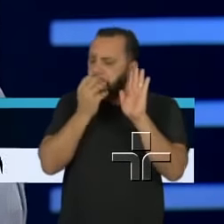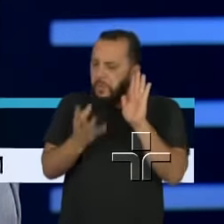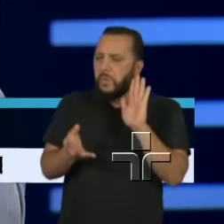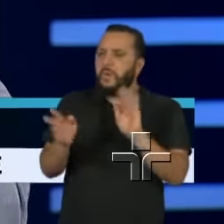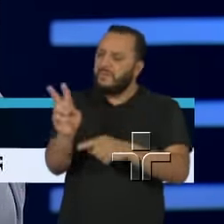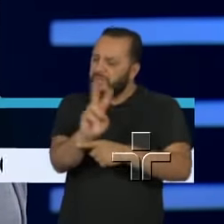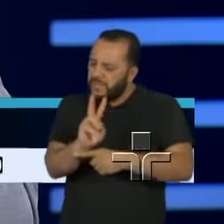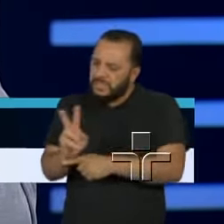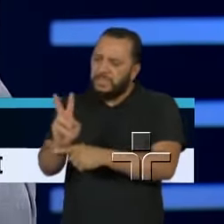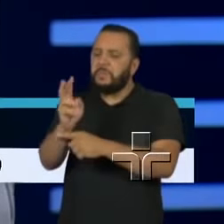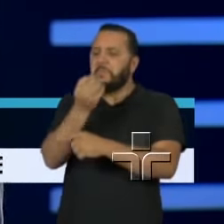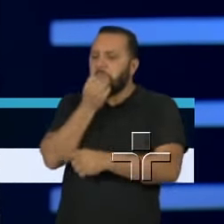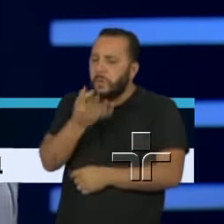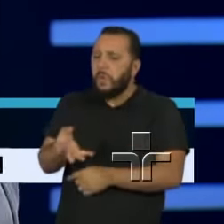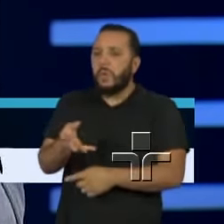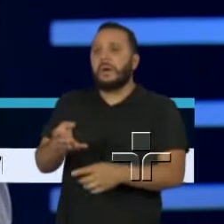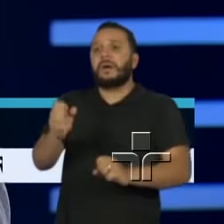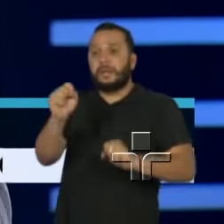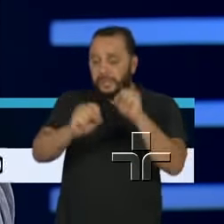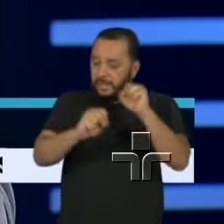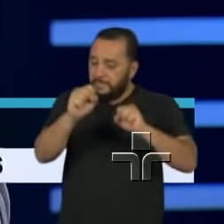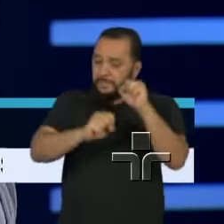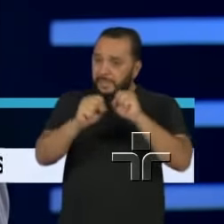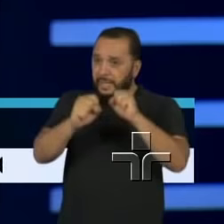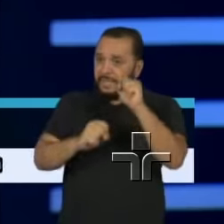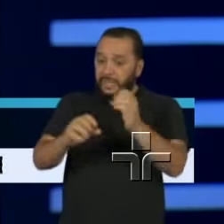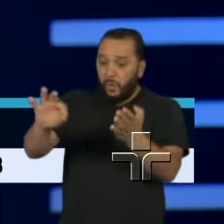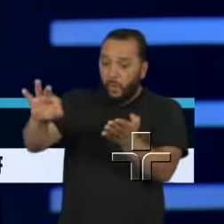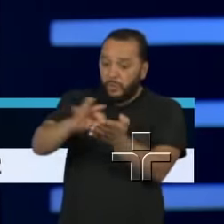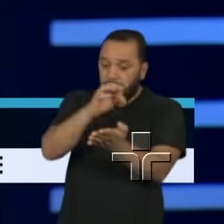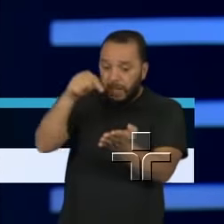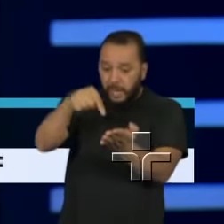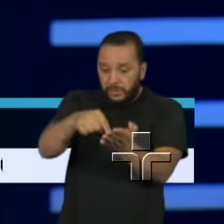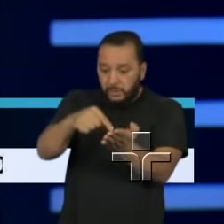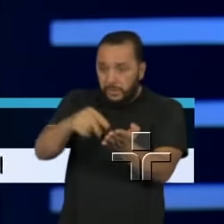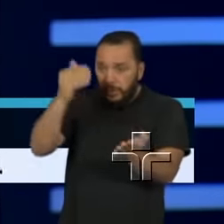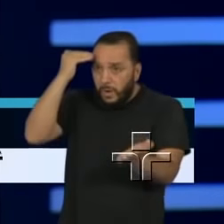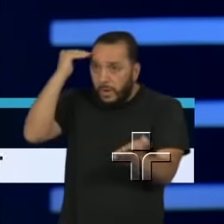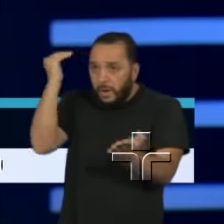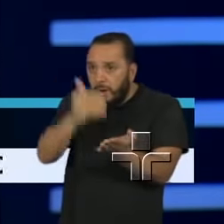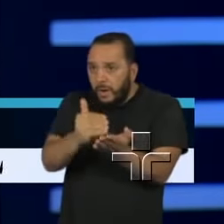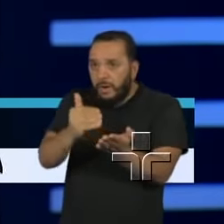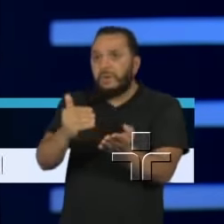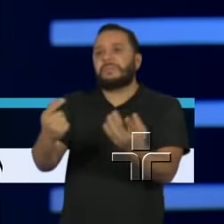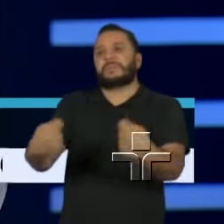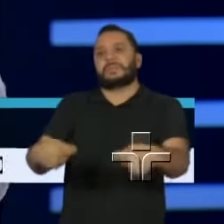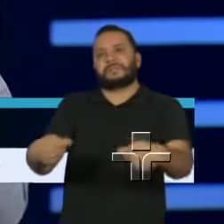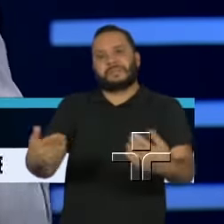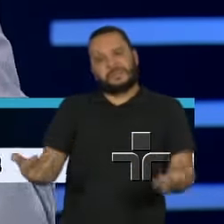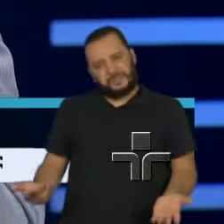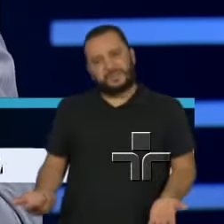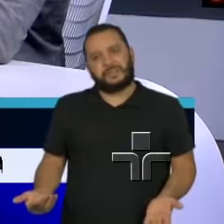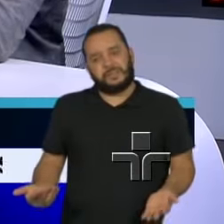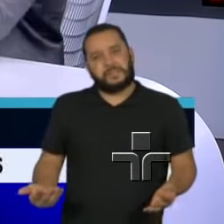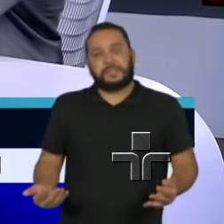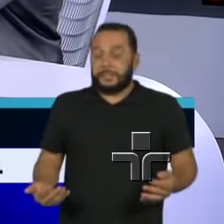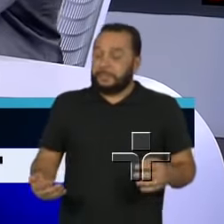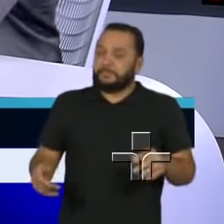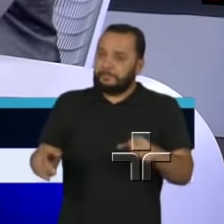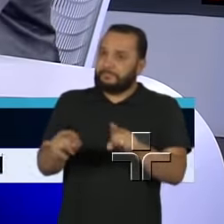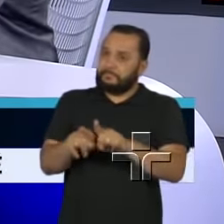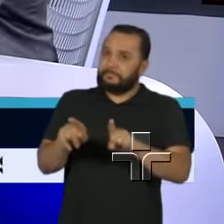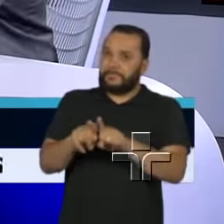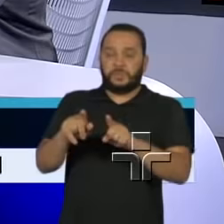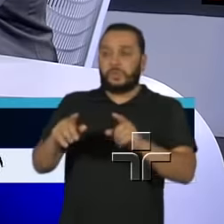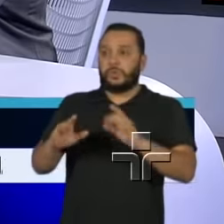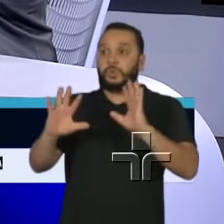precisamos que a empresa possa cumprir aquilo que ela se propôs quando contratou você como cliente, E do ponto de vista geral, todos os